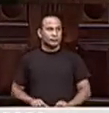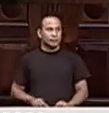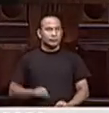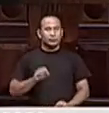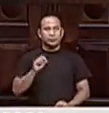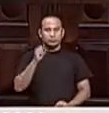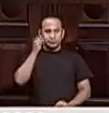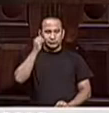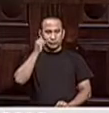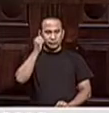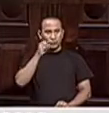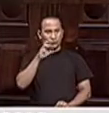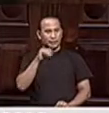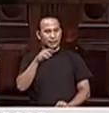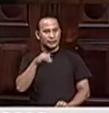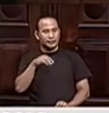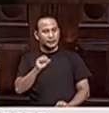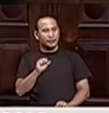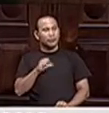Renan Calheiros